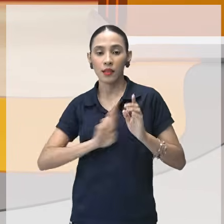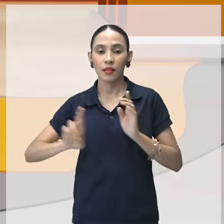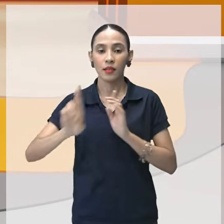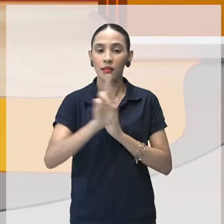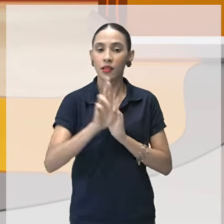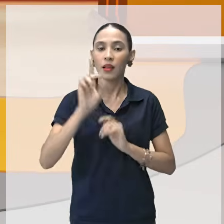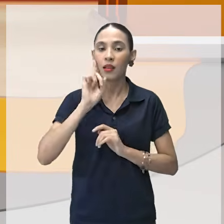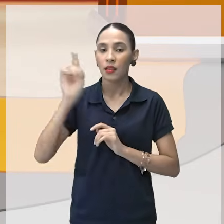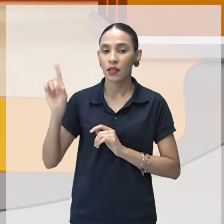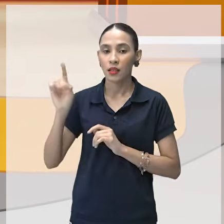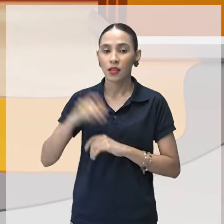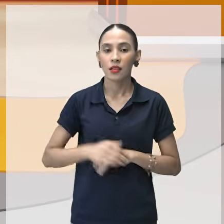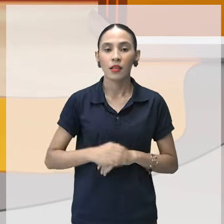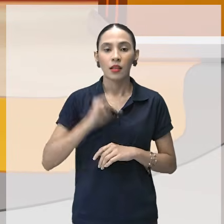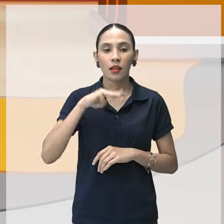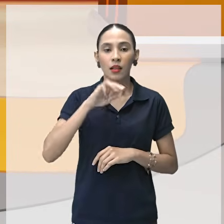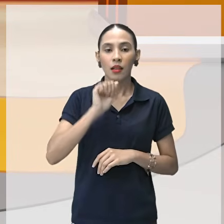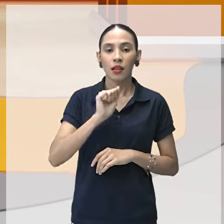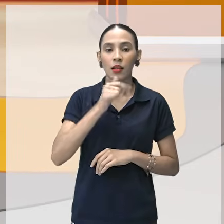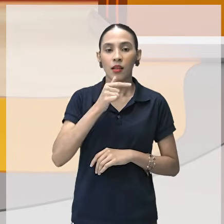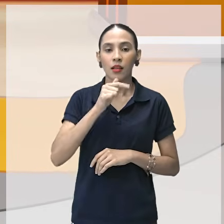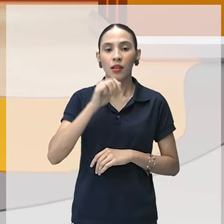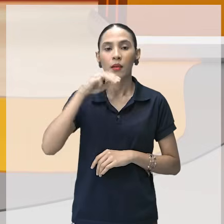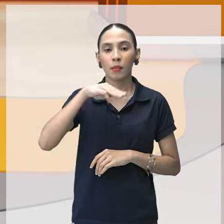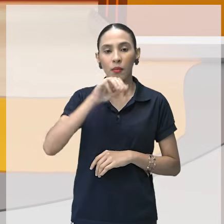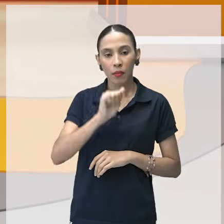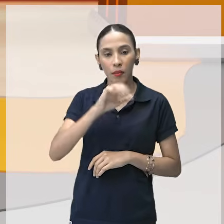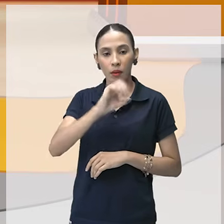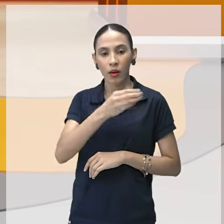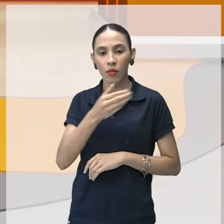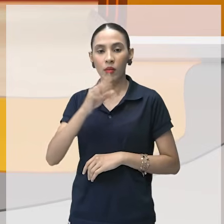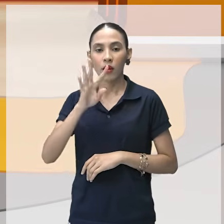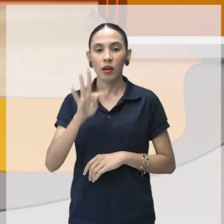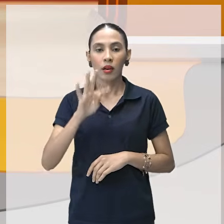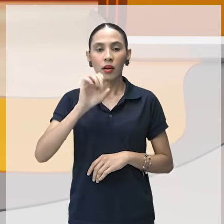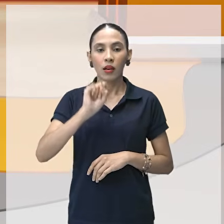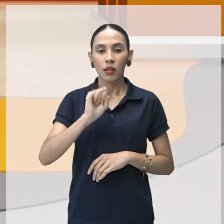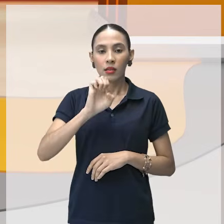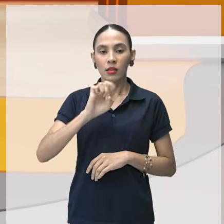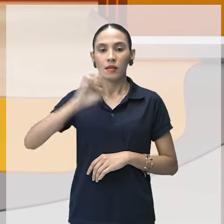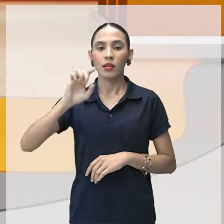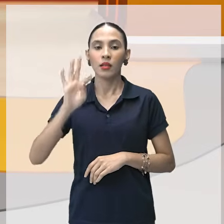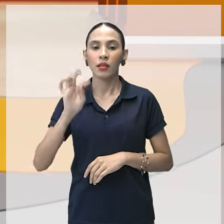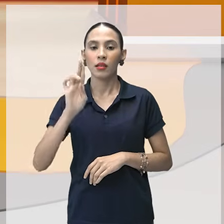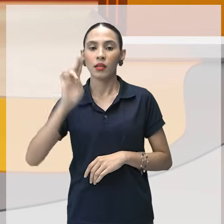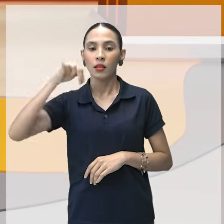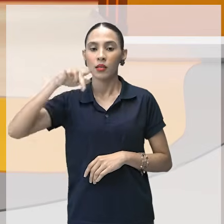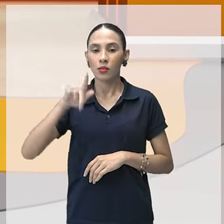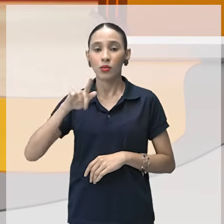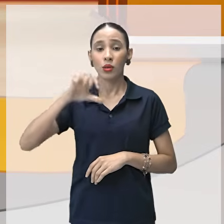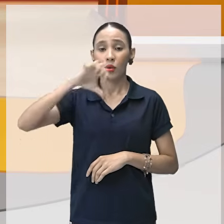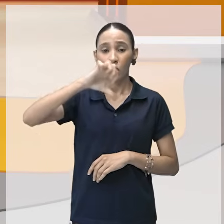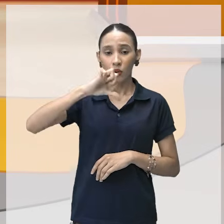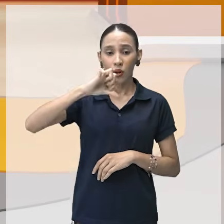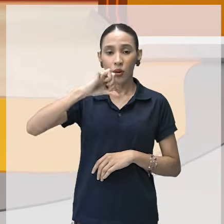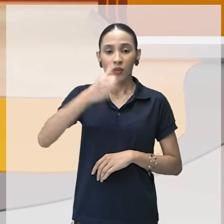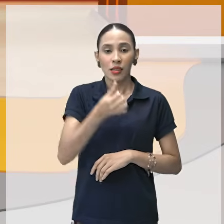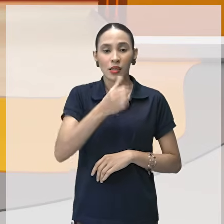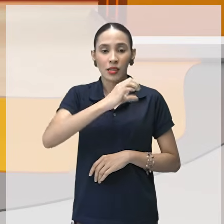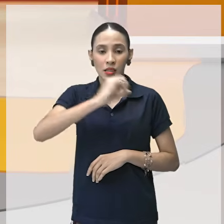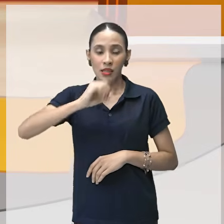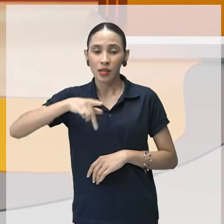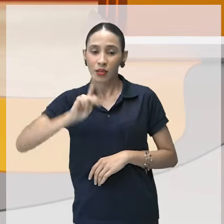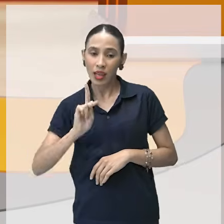Longa Marcha é Mao Tse-tung. Eles vão percorrer uma distância aproximada de